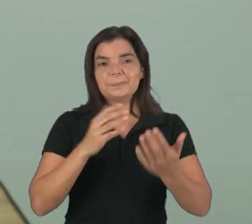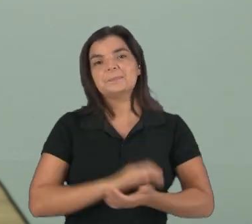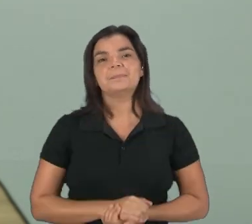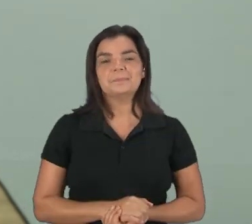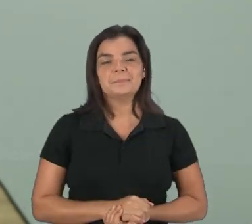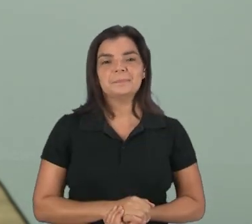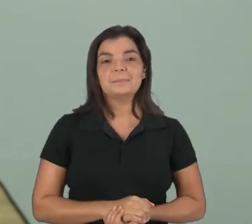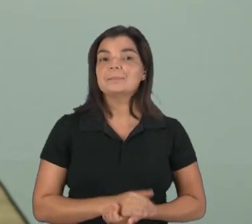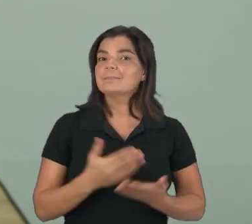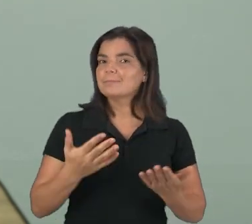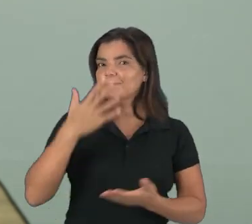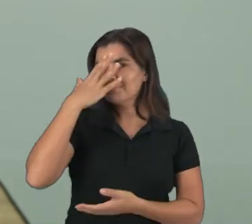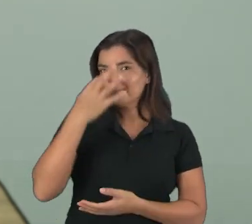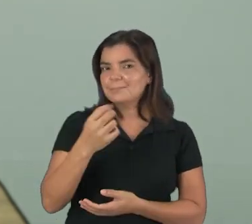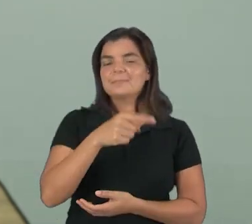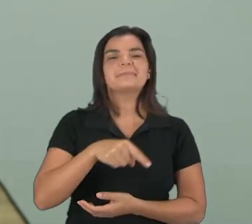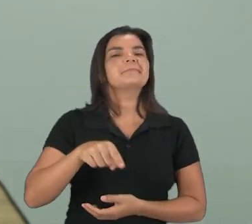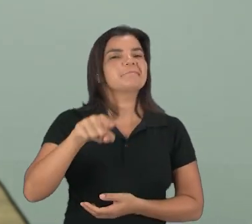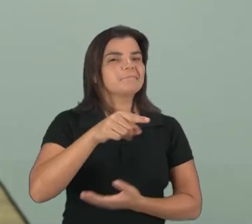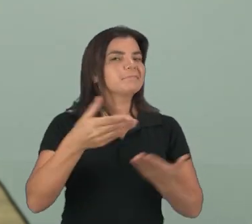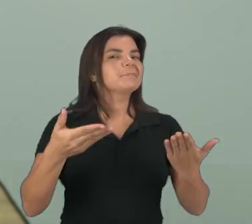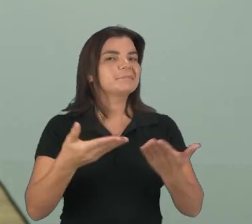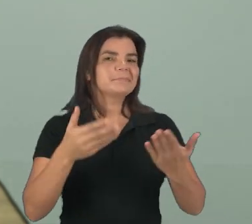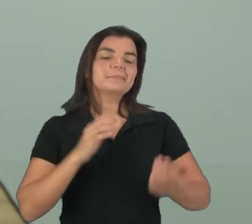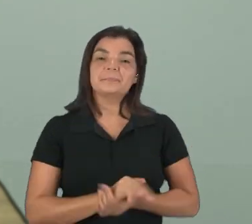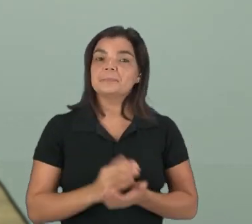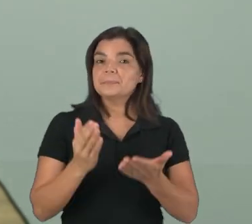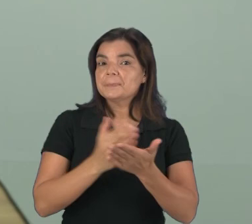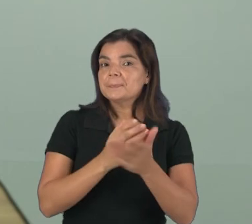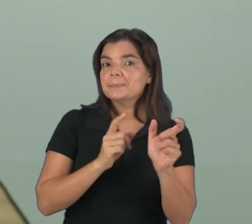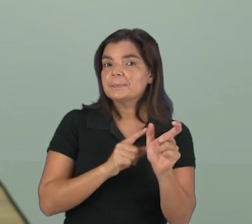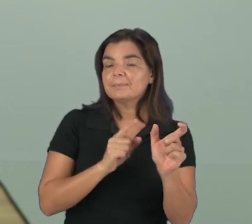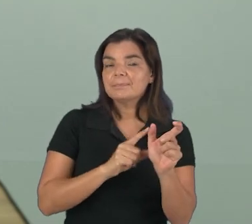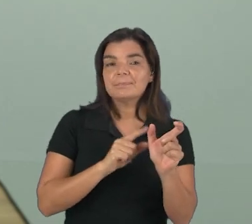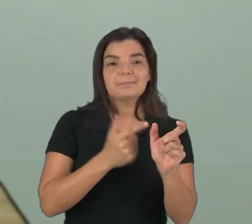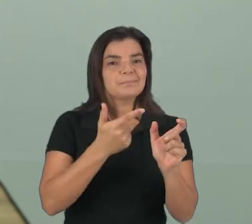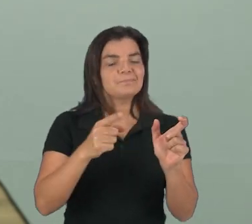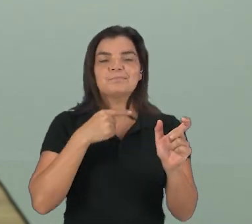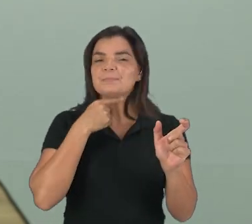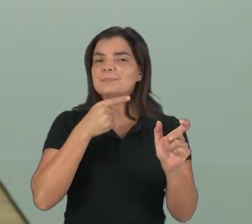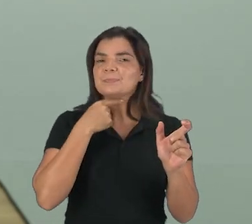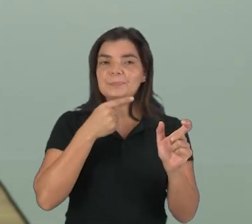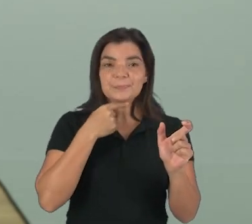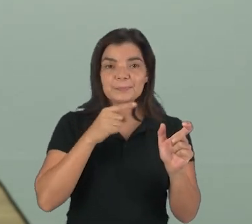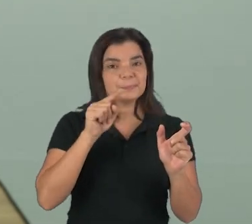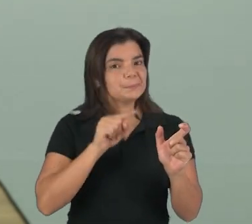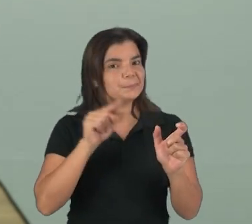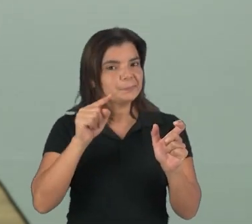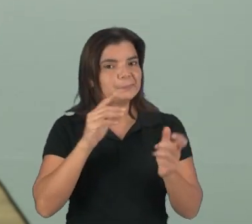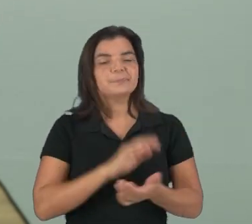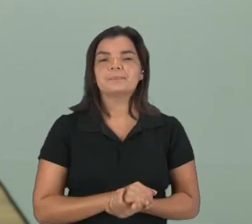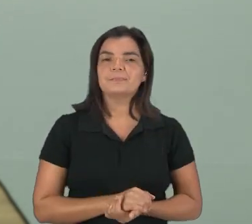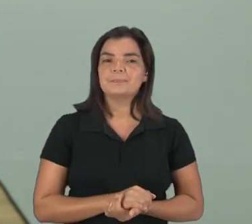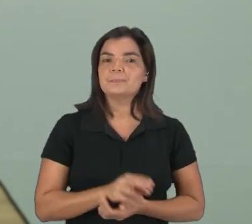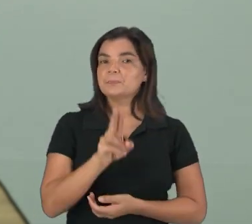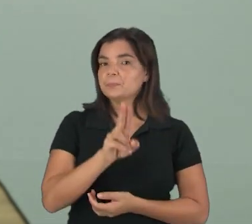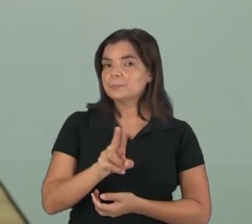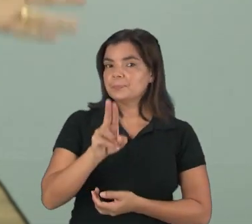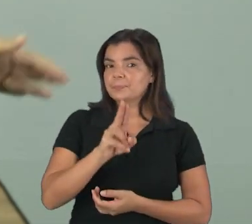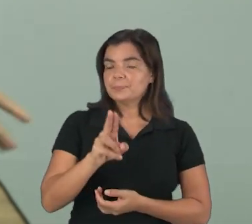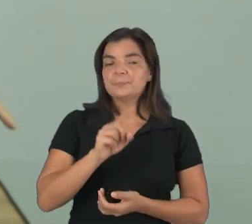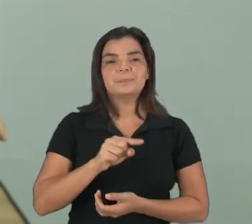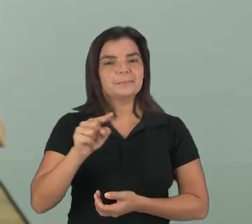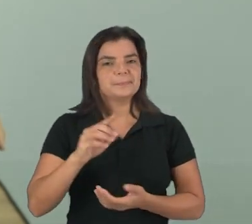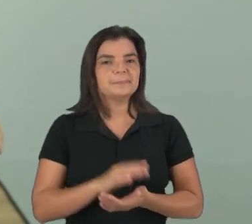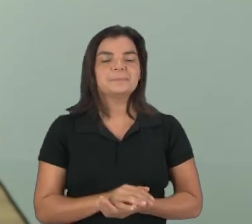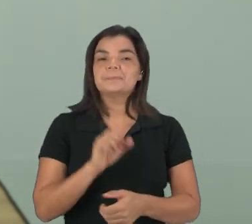até esse momento. E eu tenho certeza que você agora, em algumas palavras, você não terá mais dúvida quanto à acentuação utilizando o acento